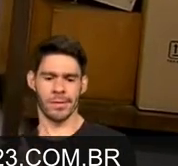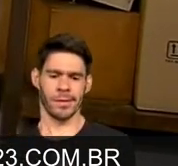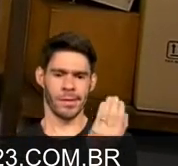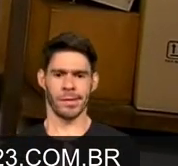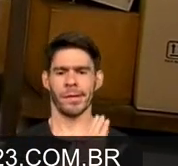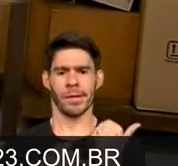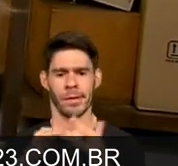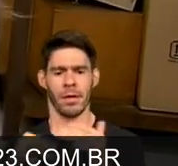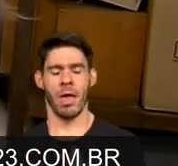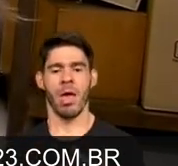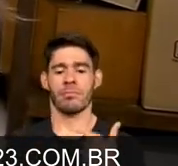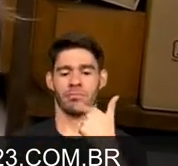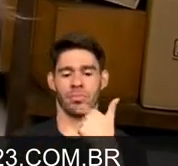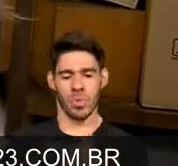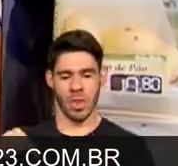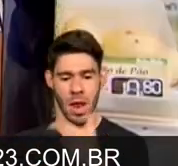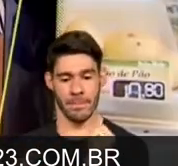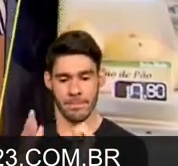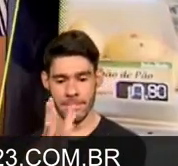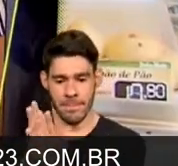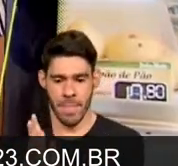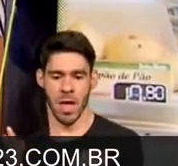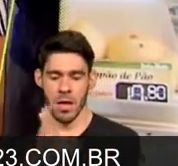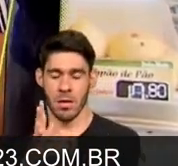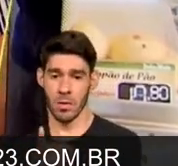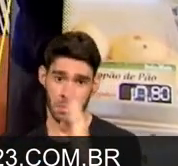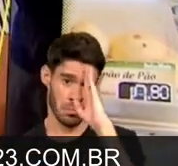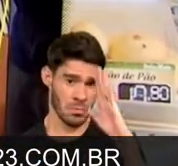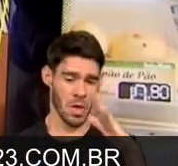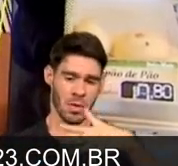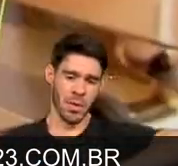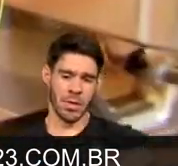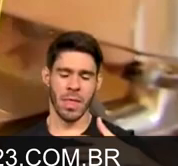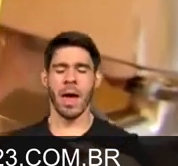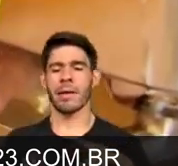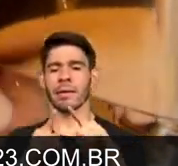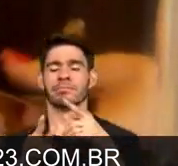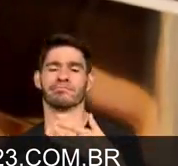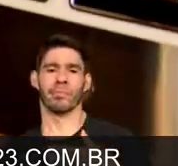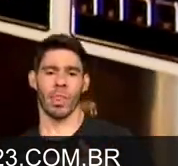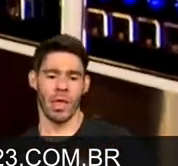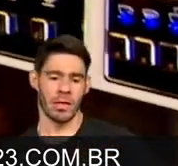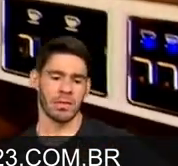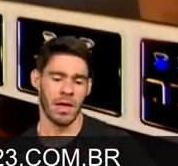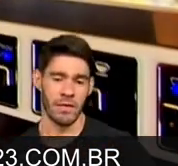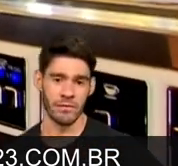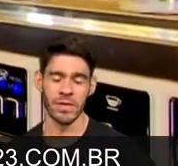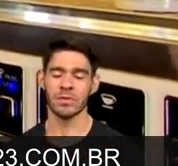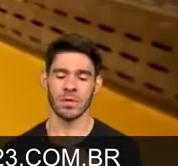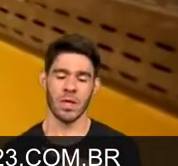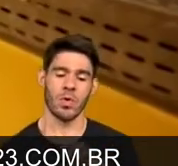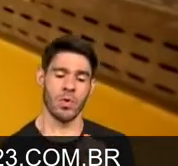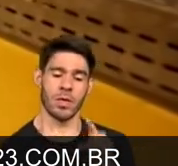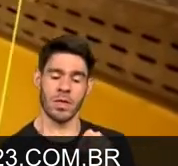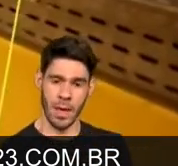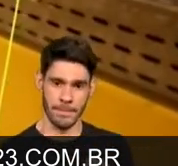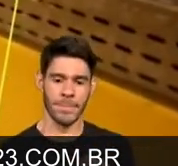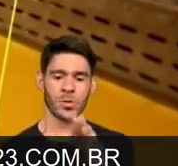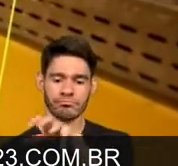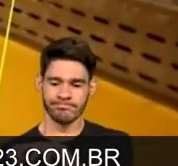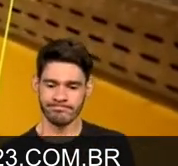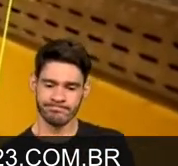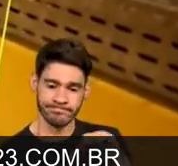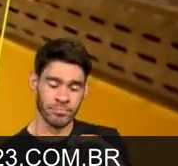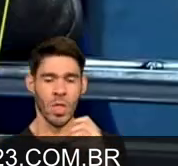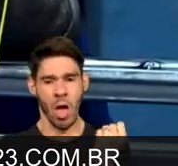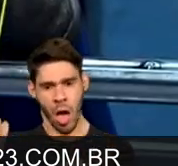criação de empregos formais. O destaque ficou para o setor de serviços, com mais de 80 mil postos de trabalho. Em seguida, aparece